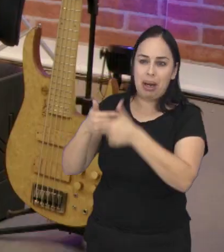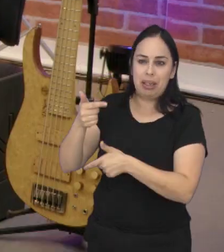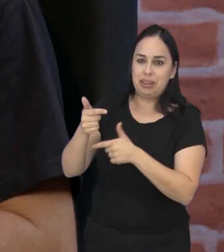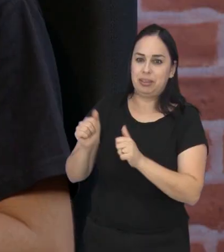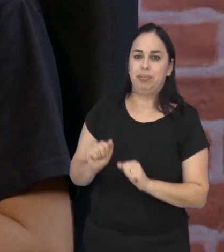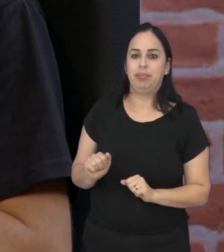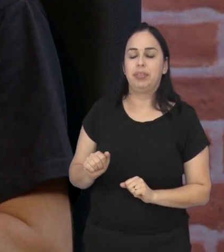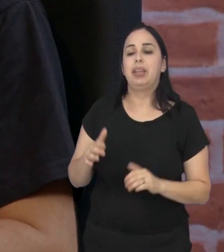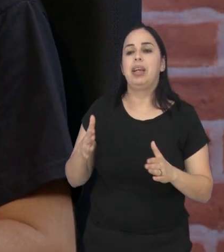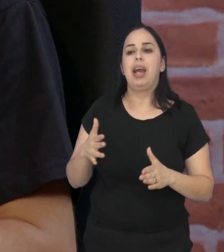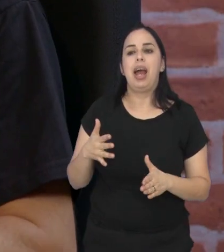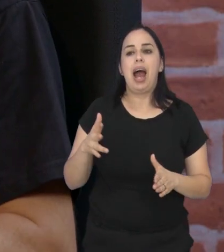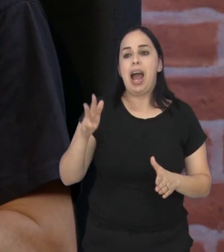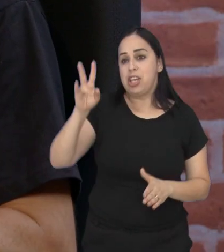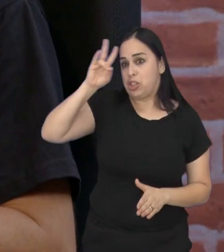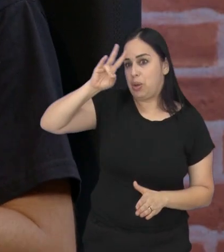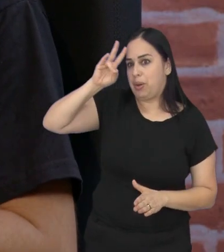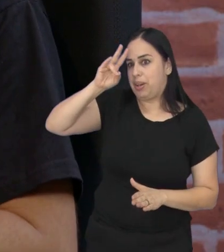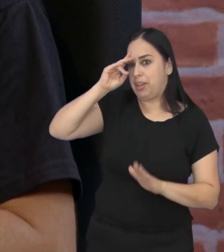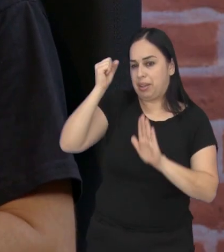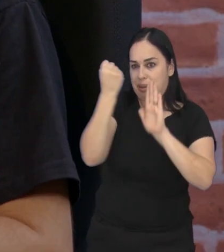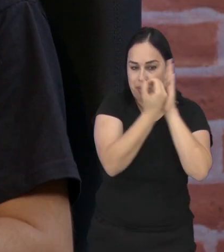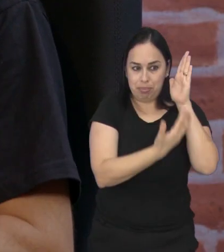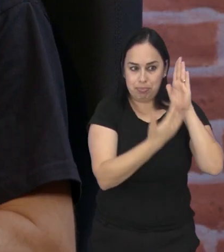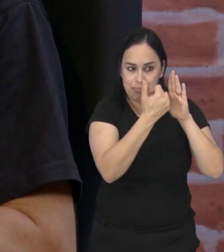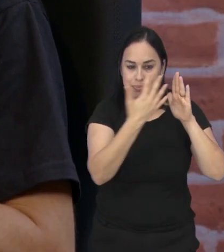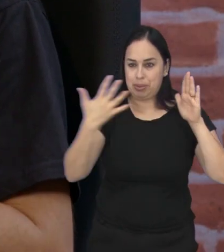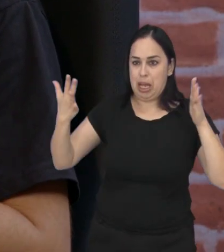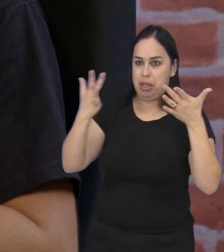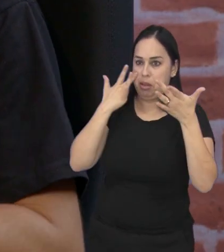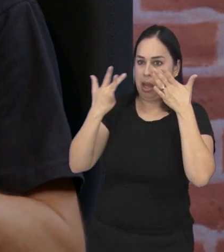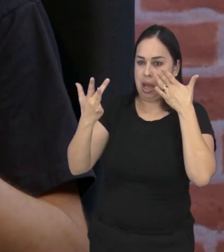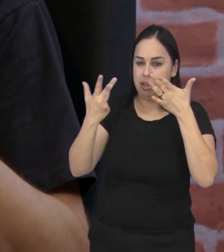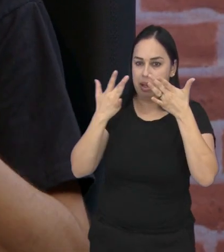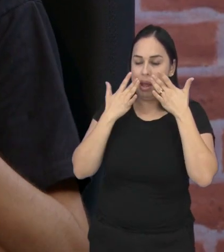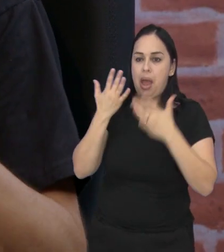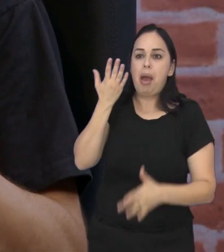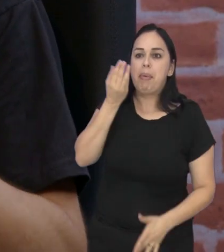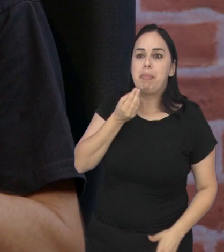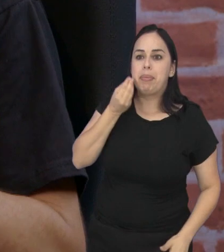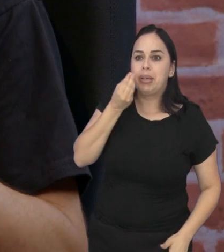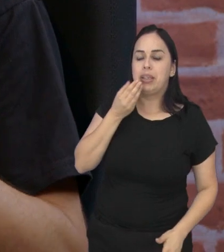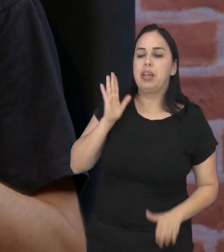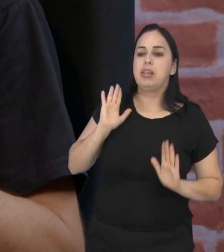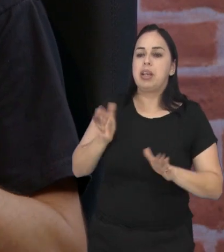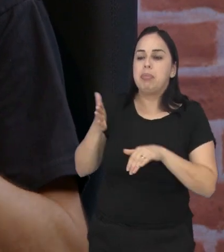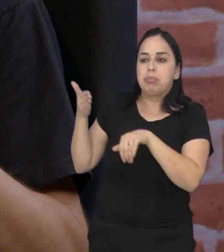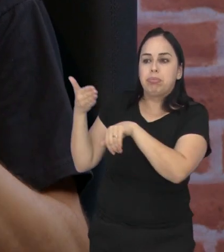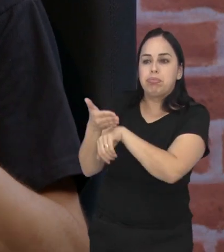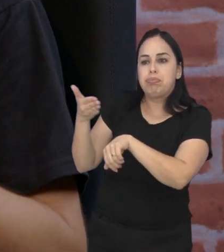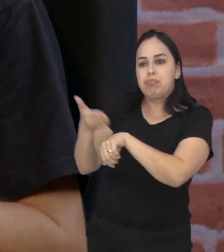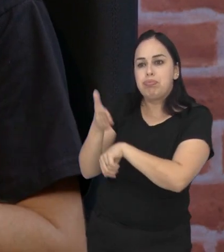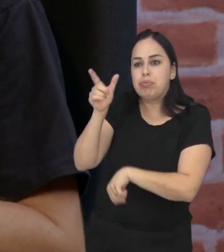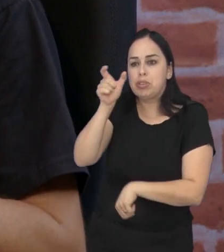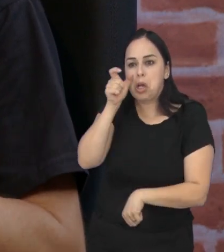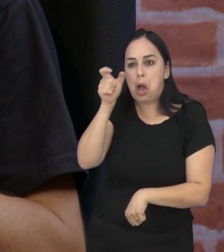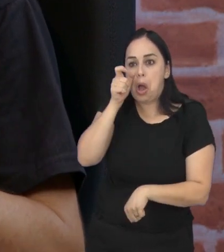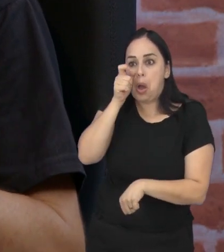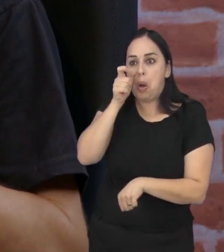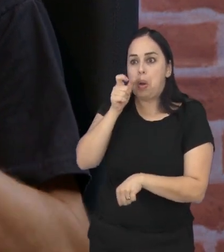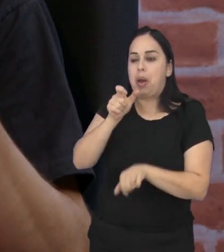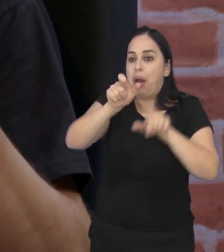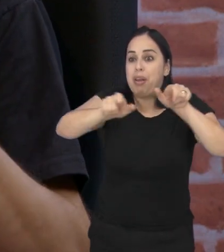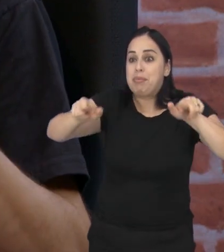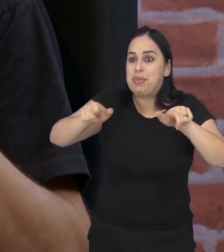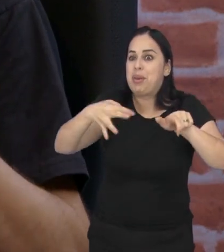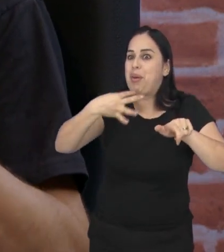é legal, cara, a história do Alto, porque, assim, pra mim é um privilégio, né? Eu durante anos, frequentando lá, sempre assistindo, conhecia todo